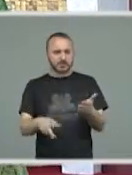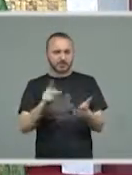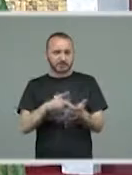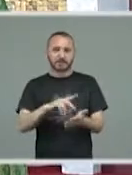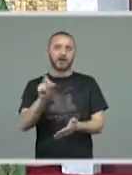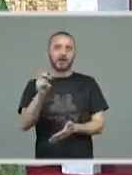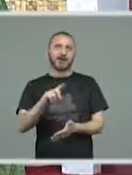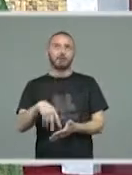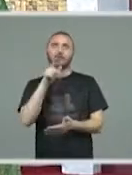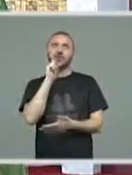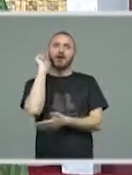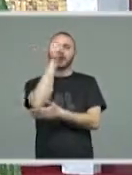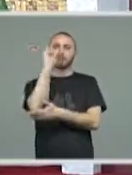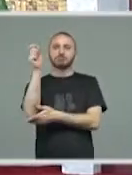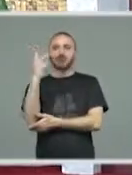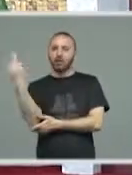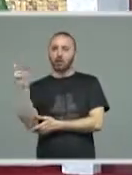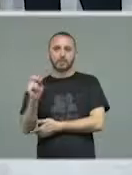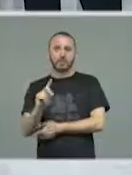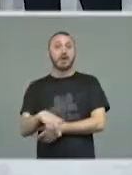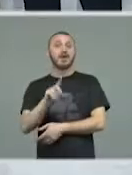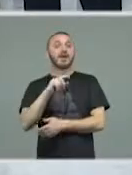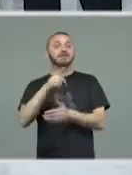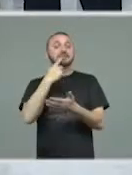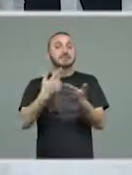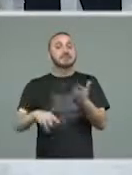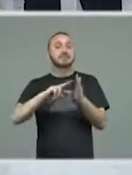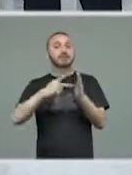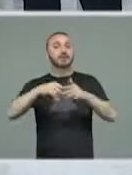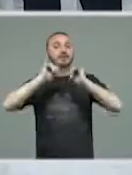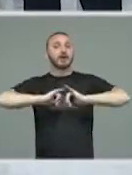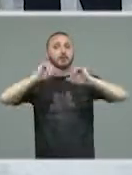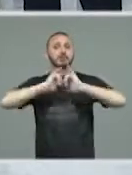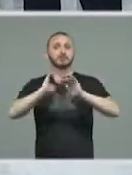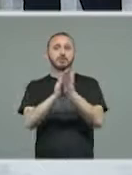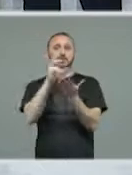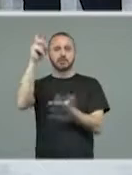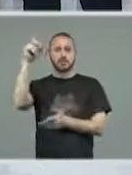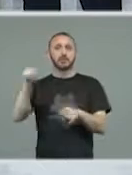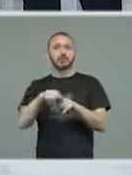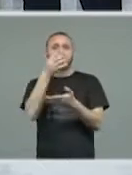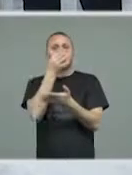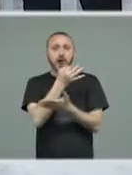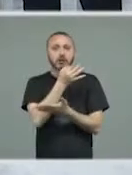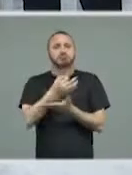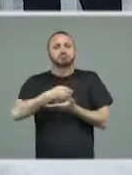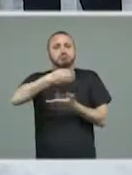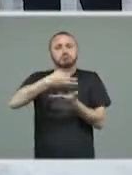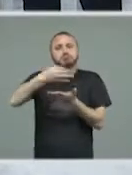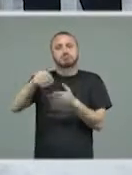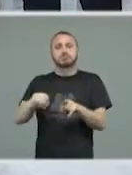como se faz de água benta, é no anúncio do Verbo, é na Santíssima Eucaristia, é no amor